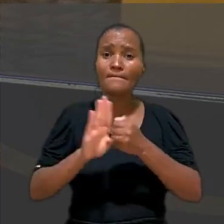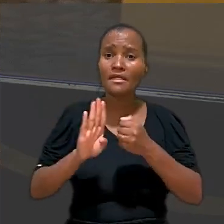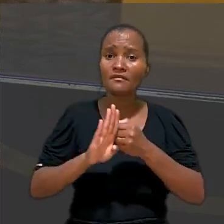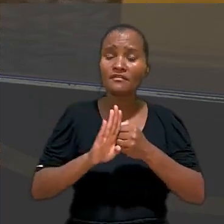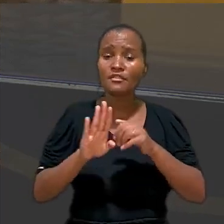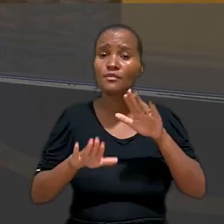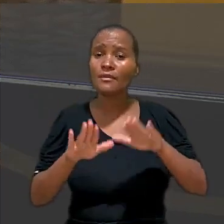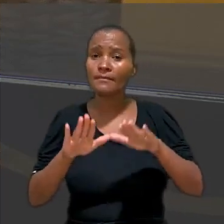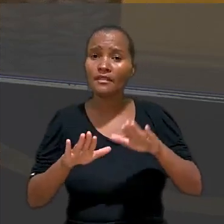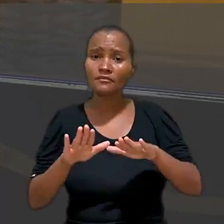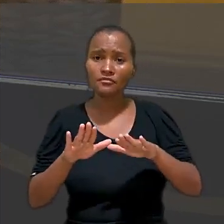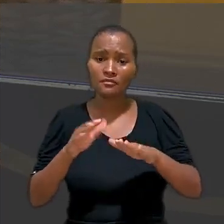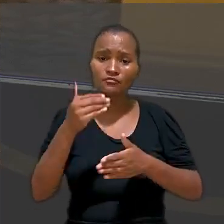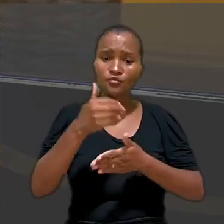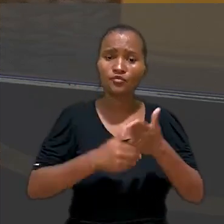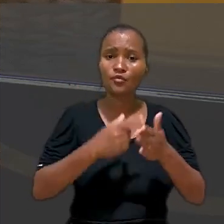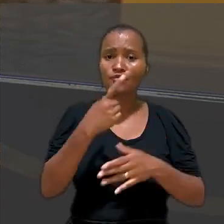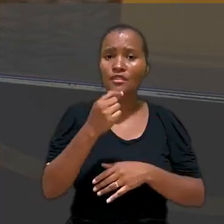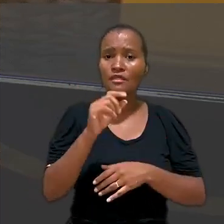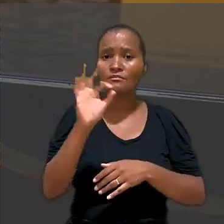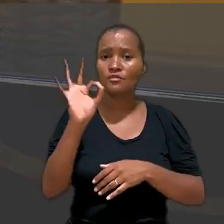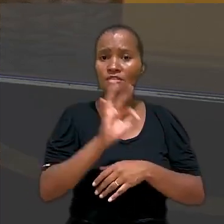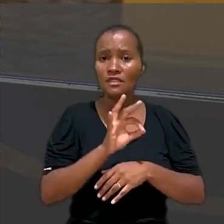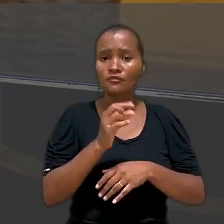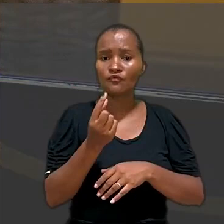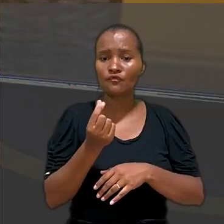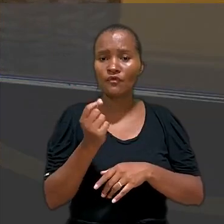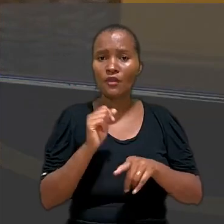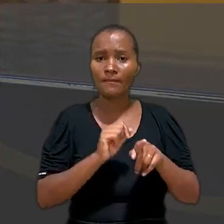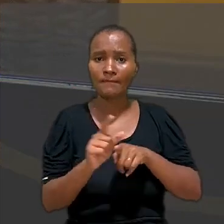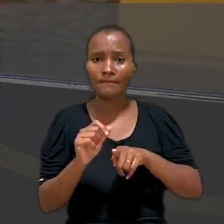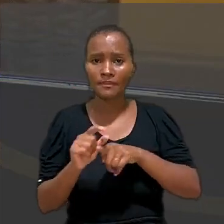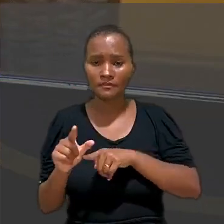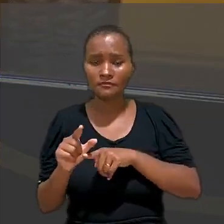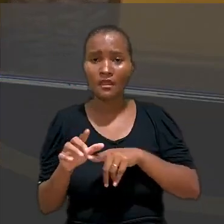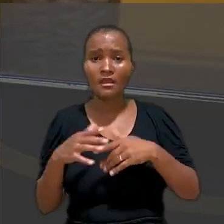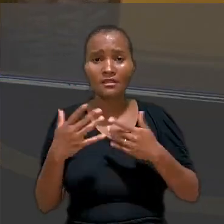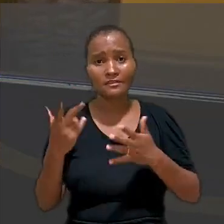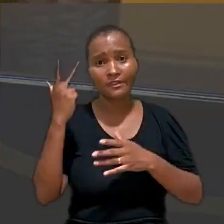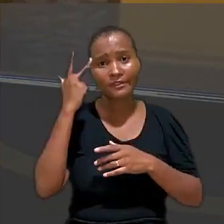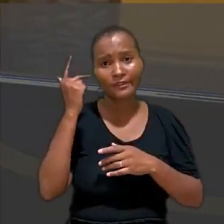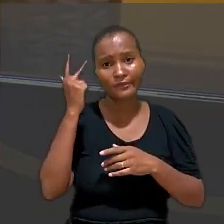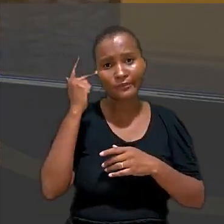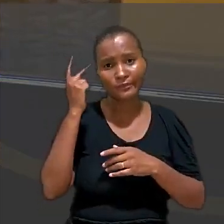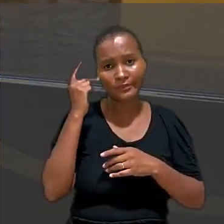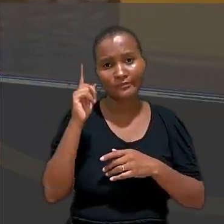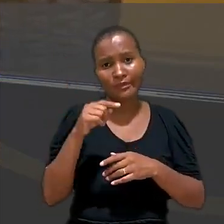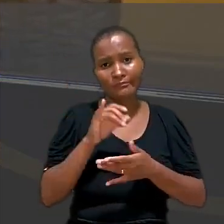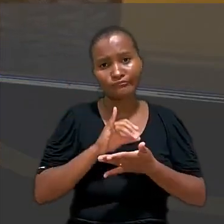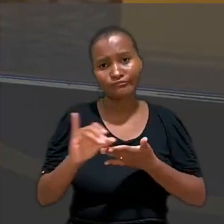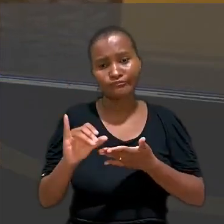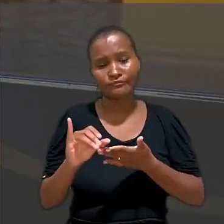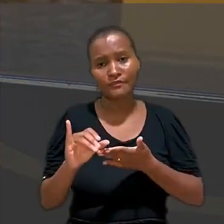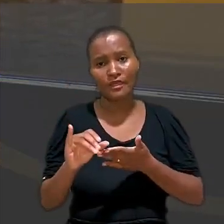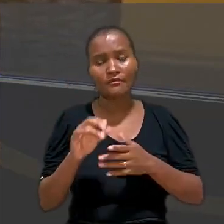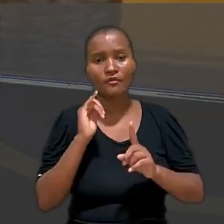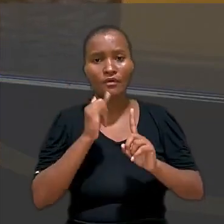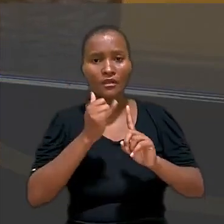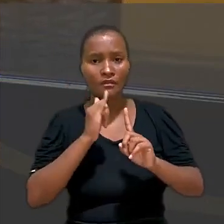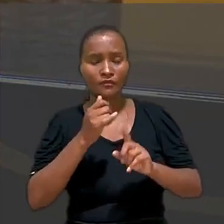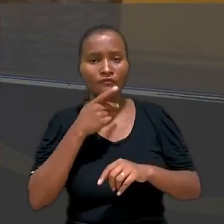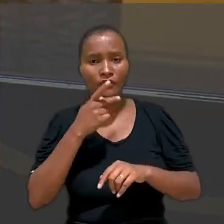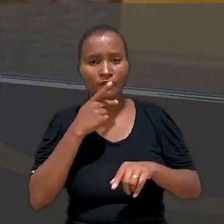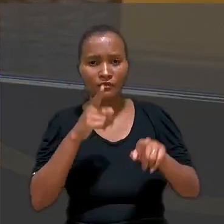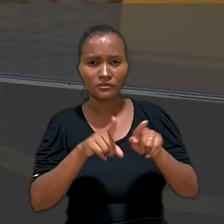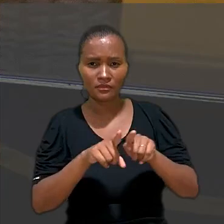está condicionado ao desconto de 10% do valor da parcela. Assim, a natureza seria indenizatória.